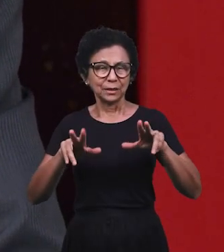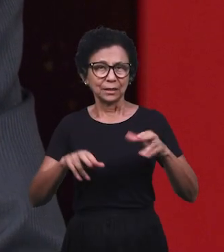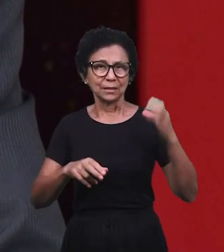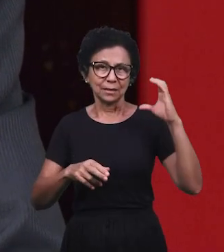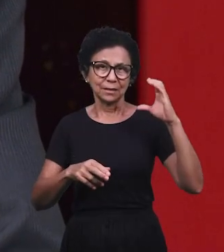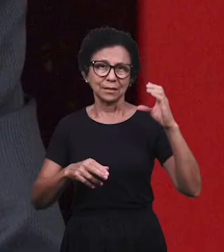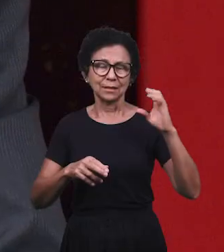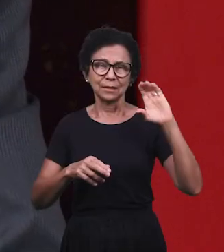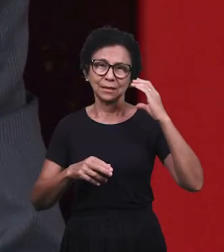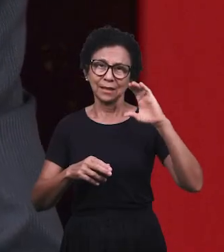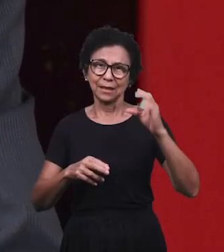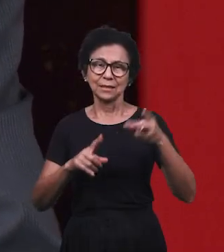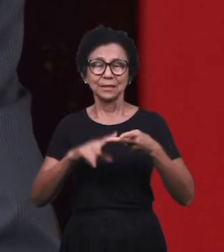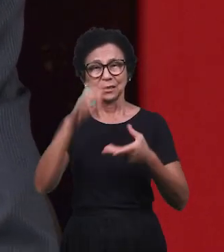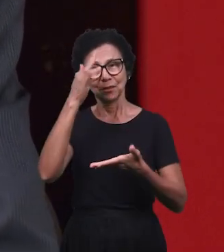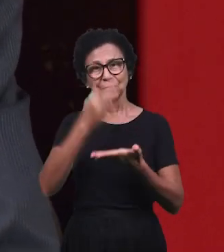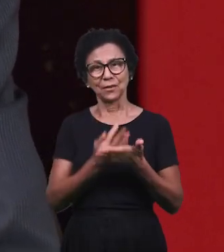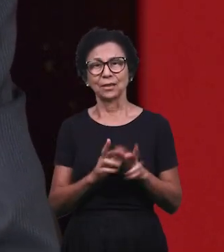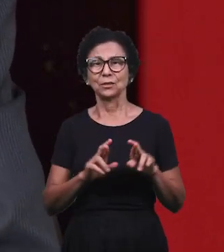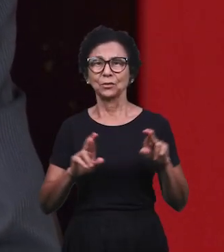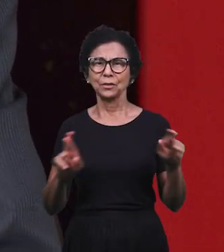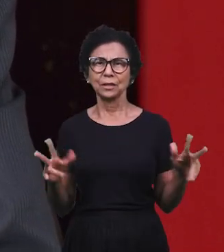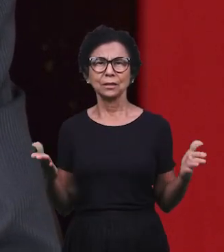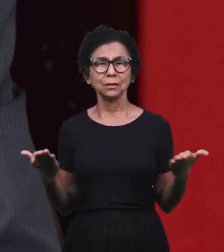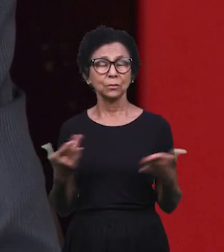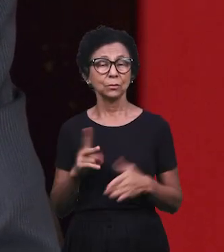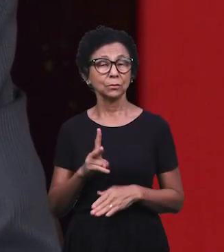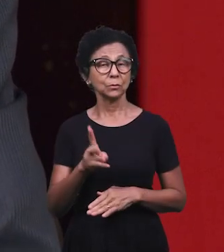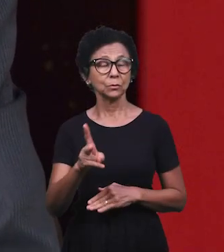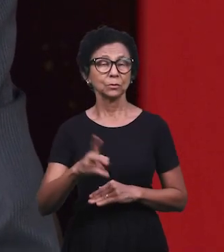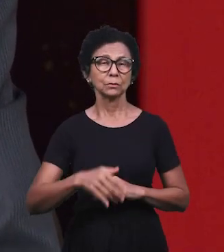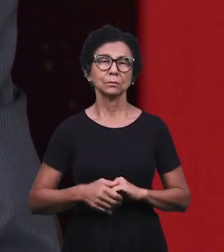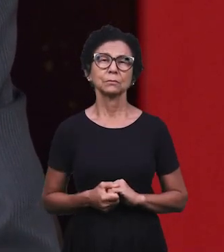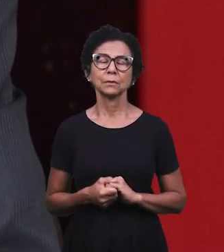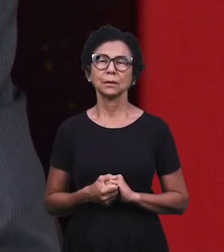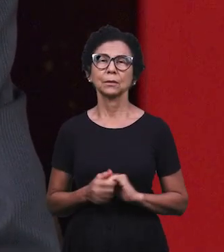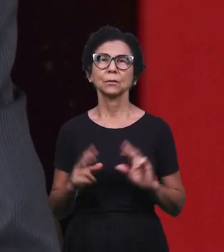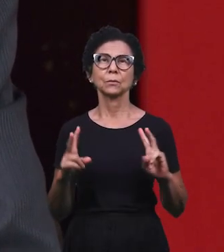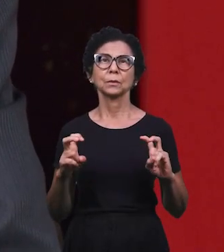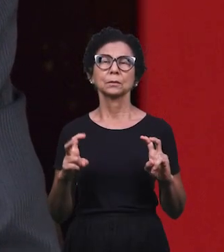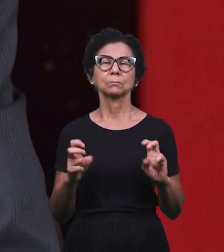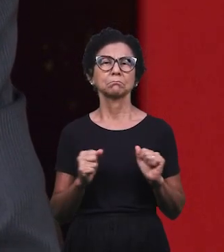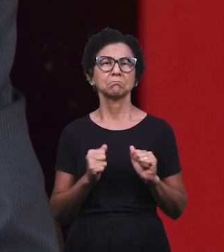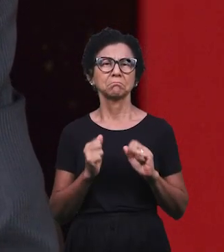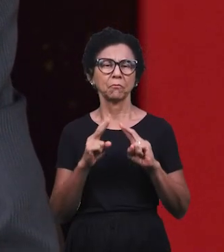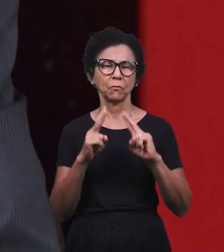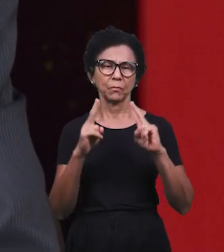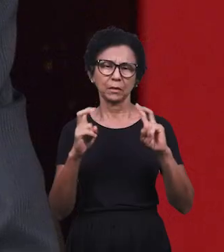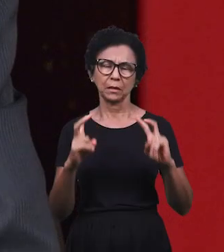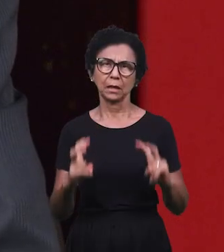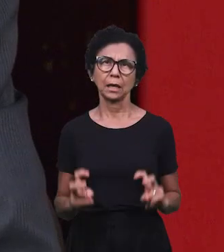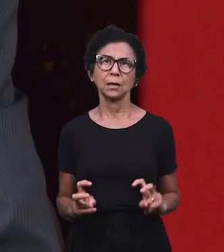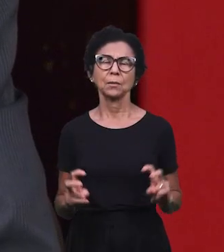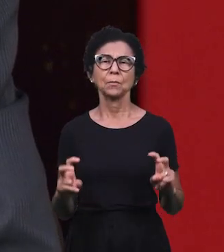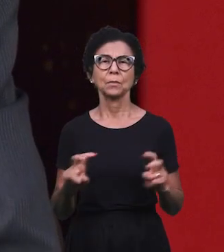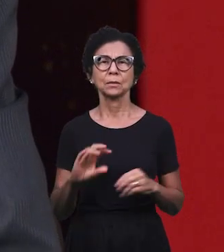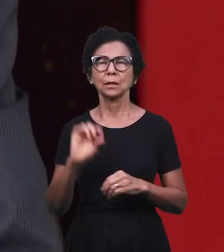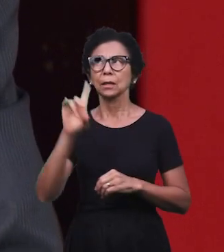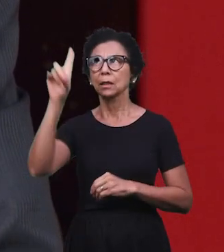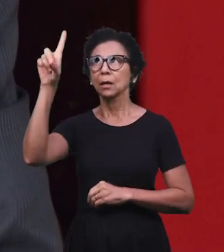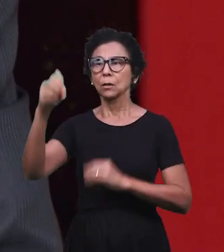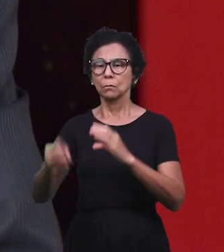a respeito de um assunto, dando continuidade a uma sequência de temas que estamos tratando sobre o